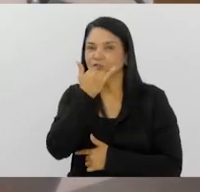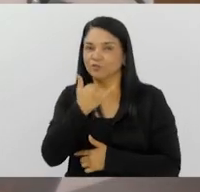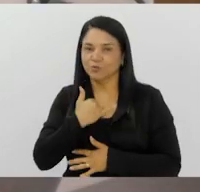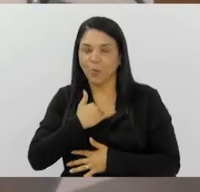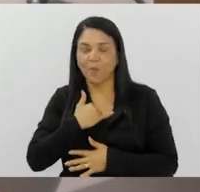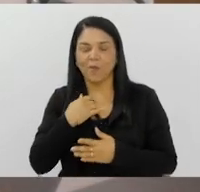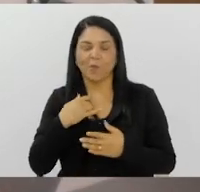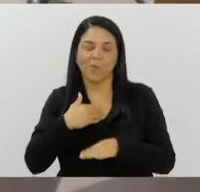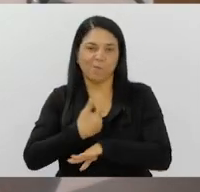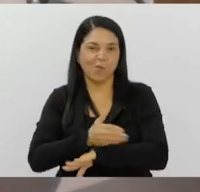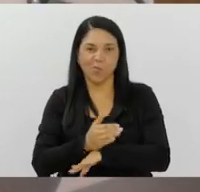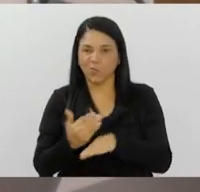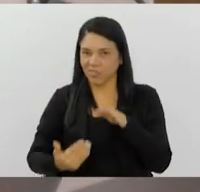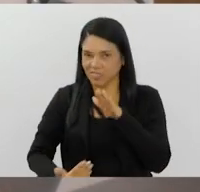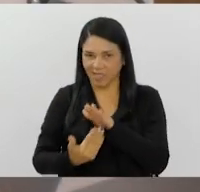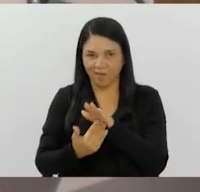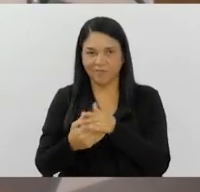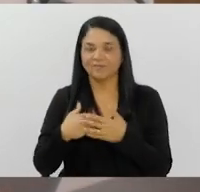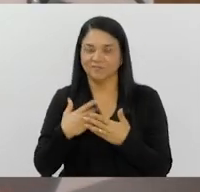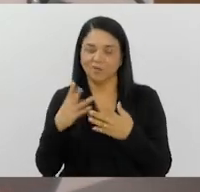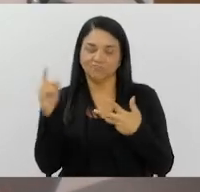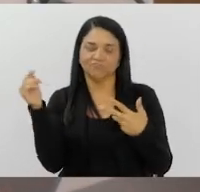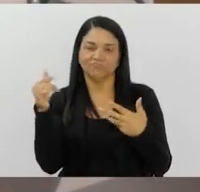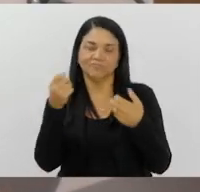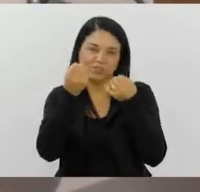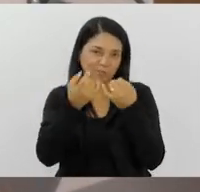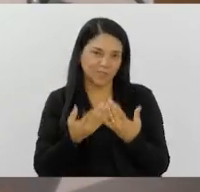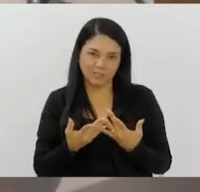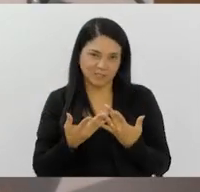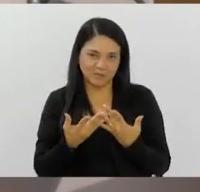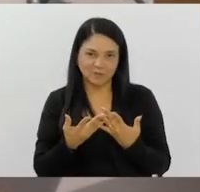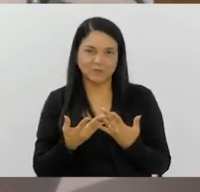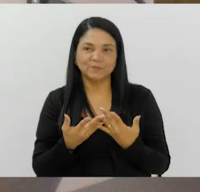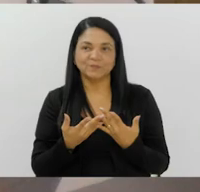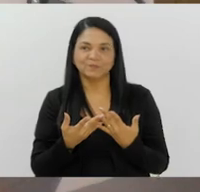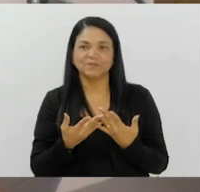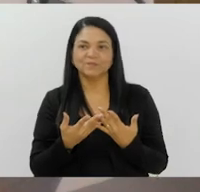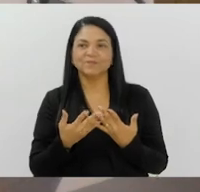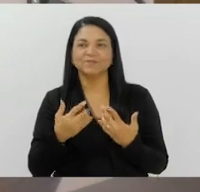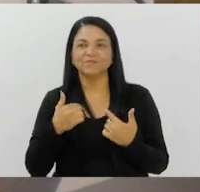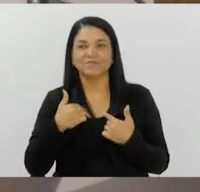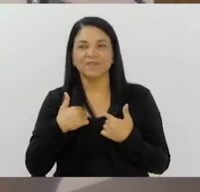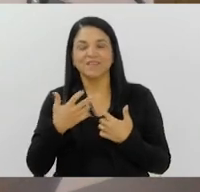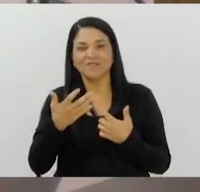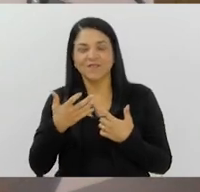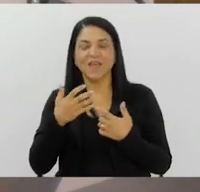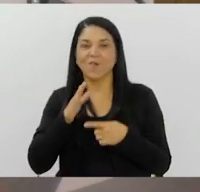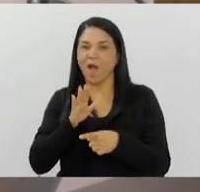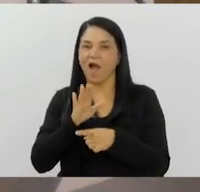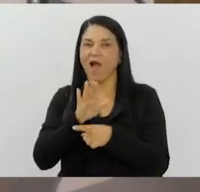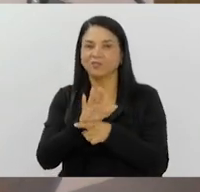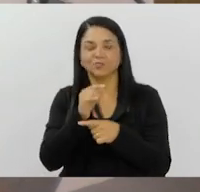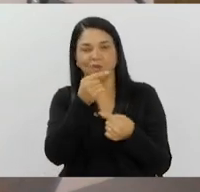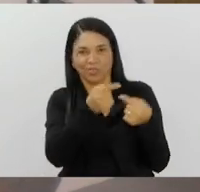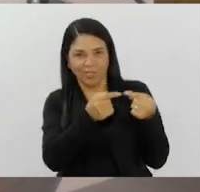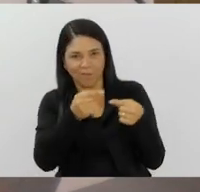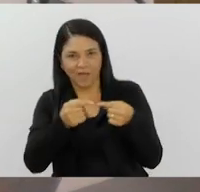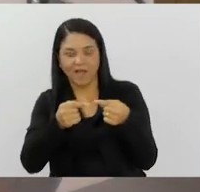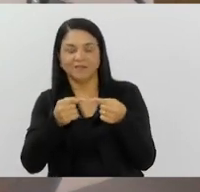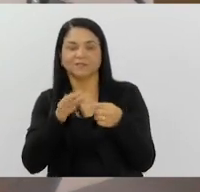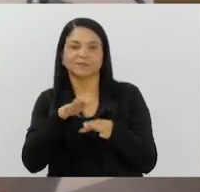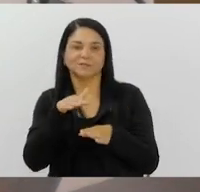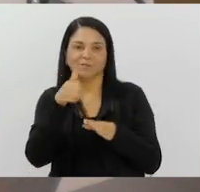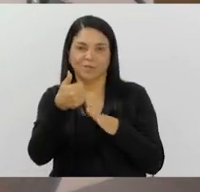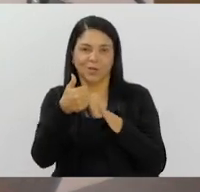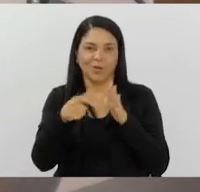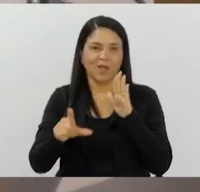bastante o tempo assim er só essas considerações que eu que eu na no intuito de de contribuir pro debate de aperfeiçoar